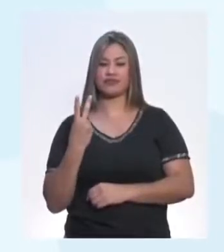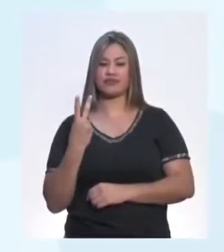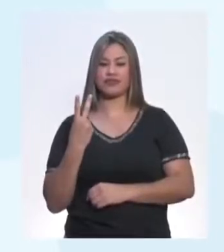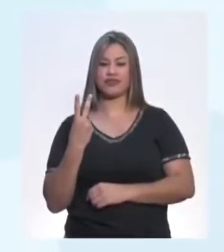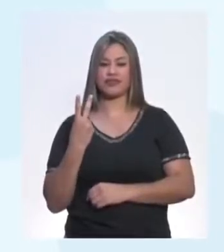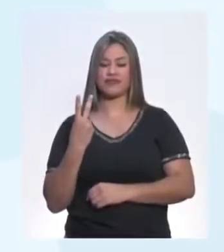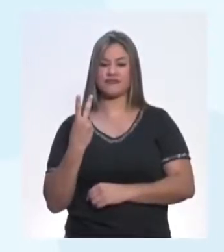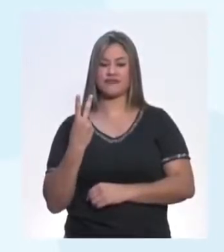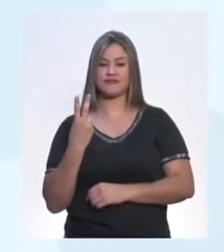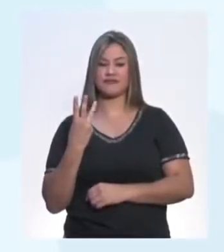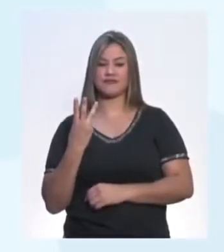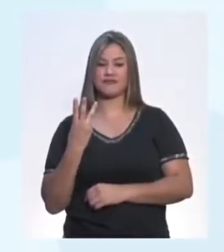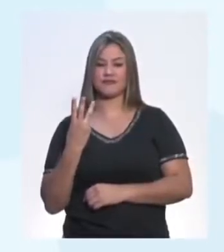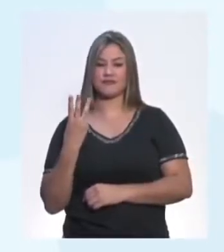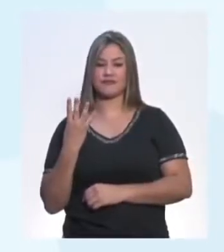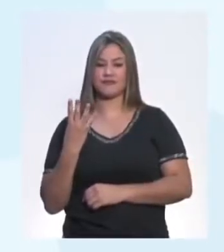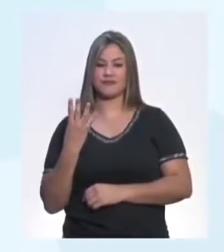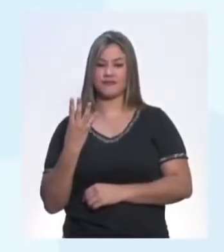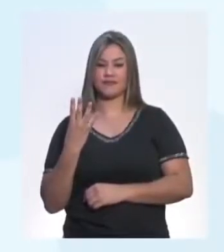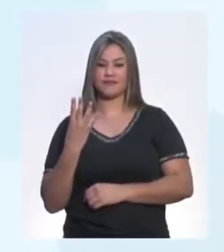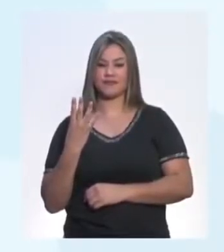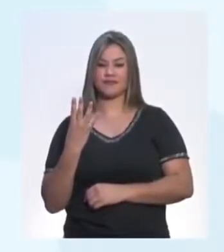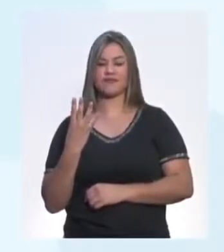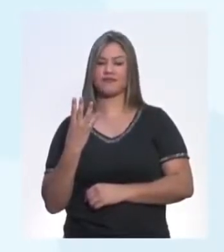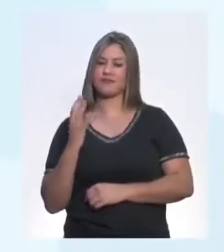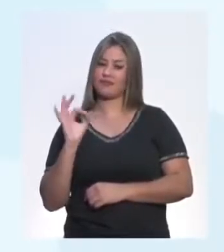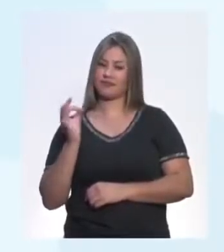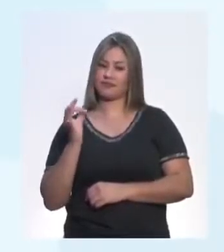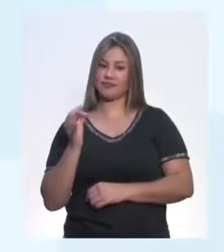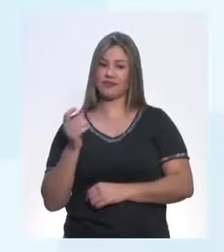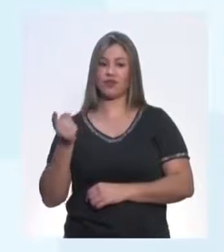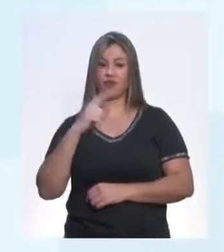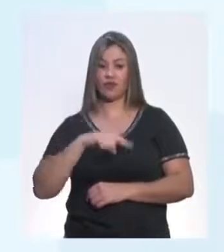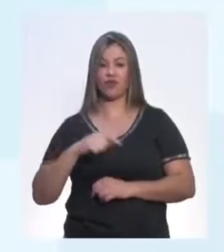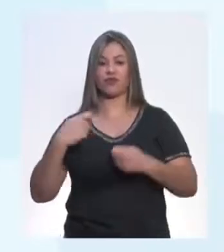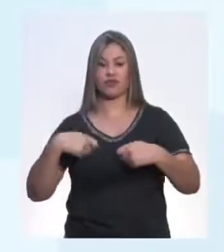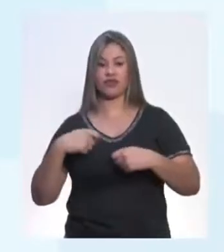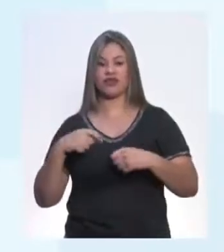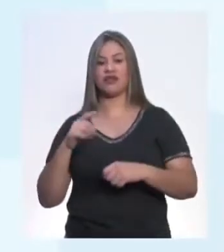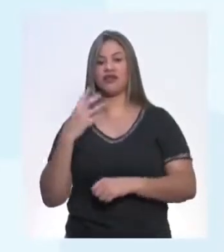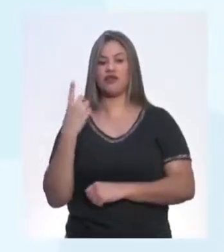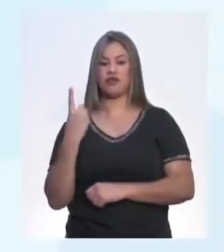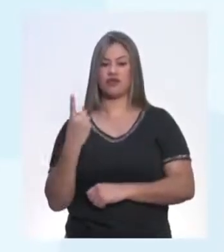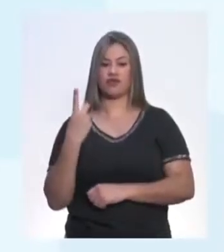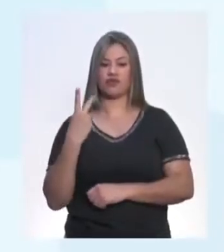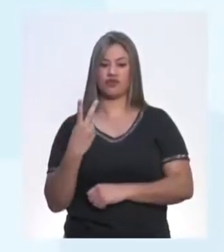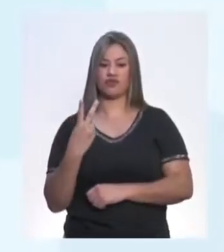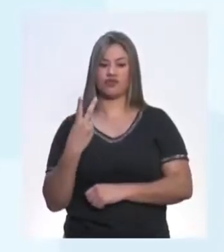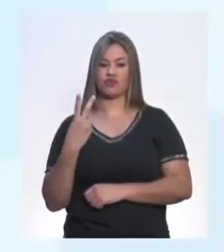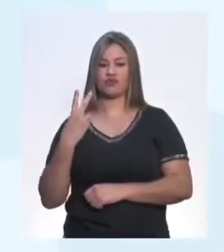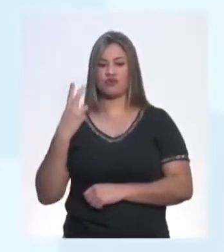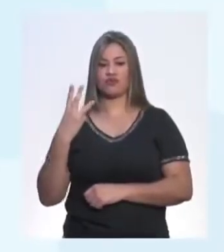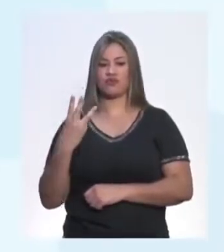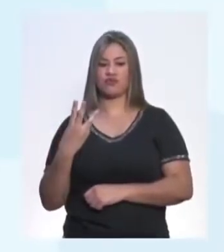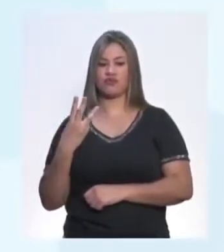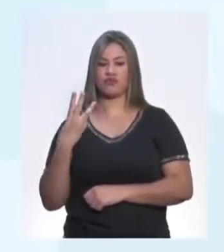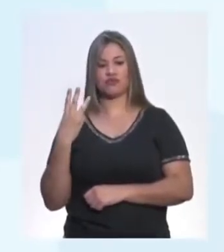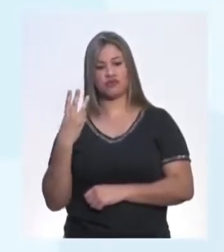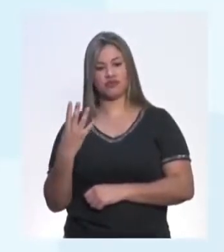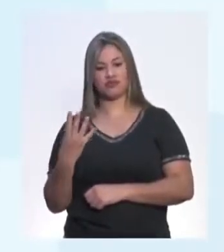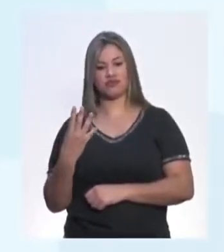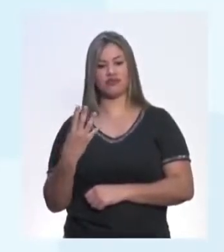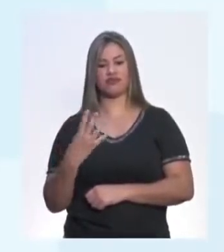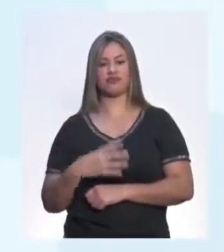2, 3, 4. Claro, o outro também tem que ter 4. Então, vamos lá. 1, 2,